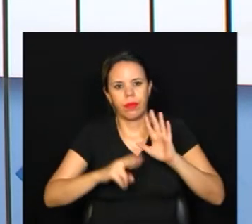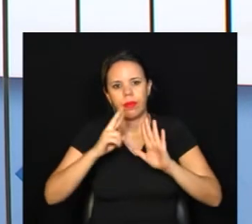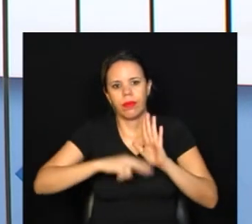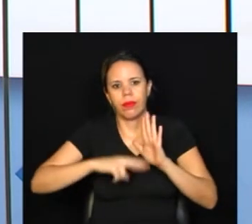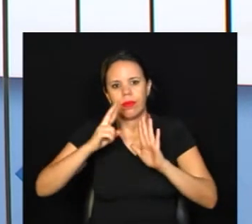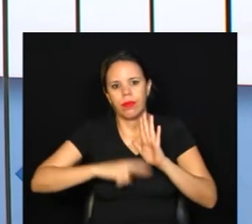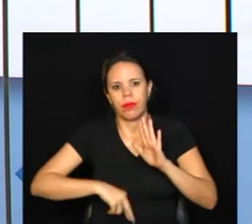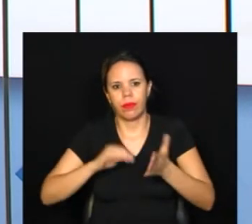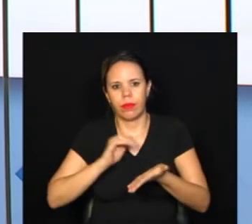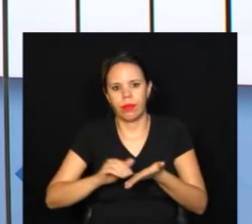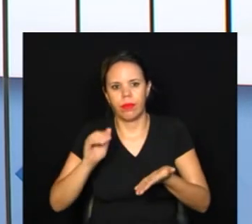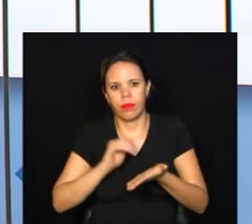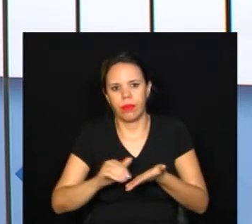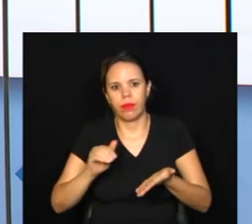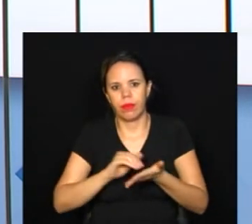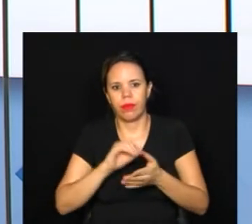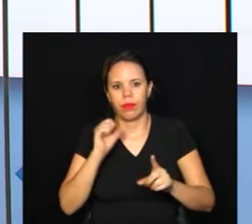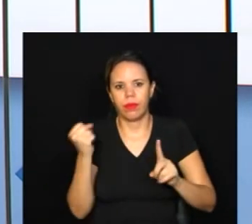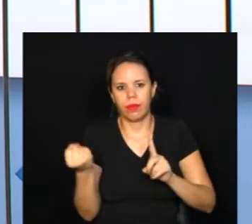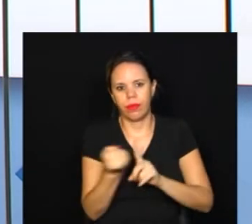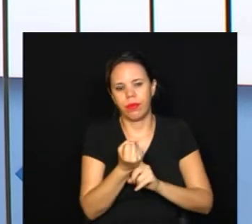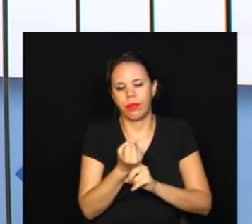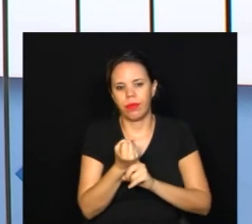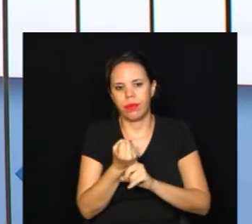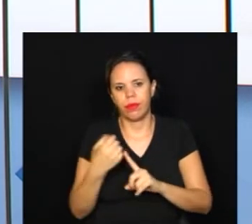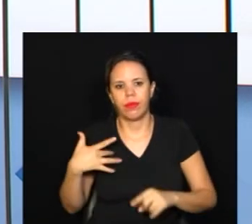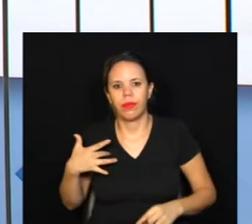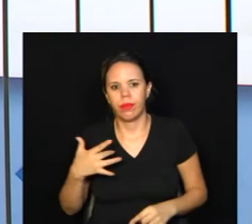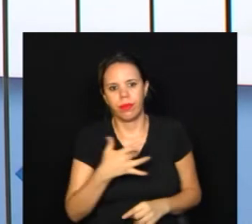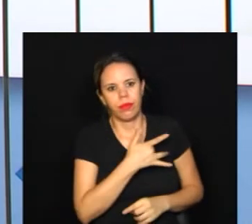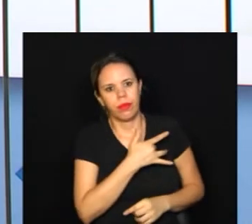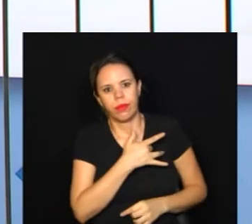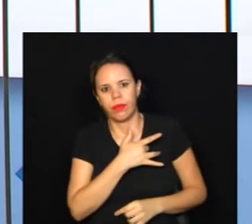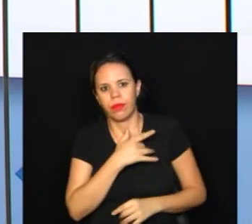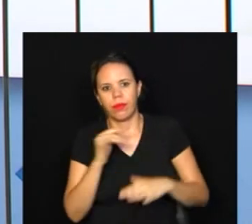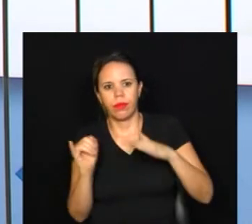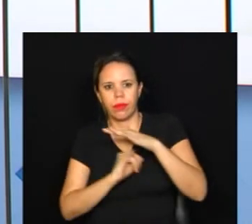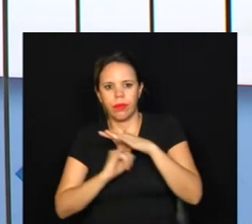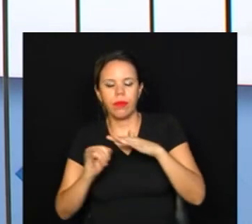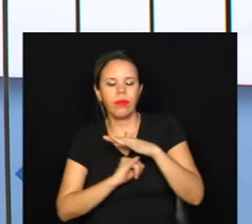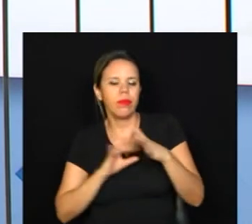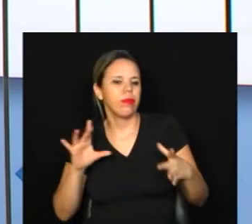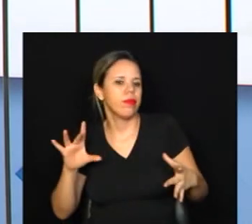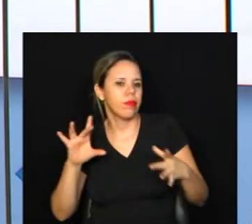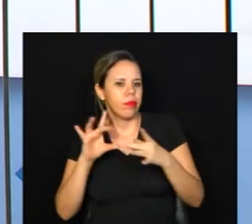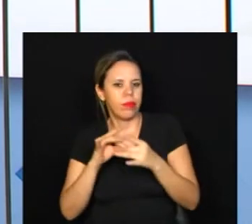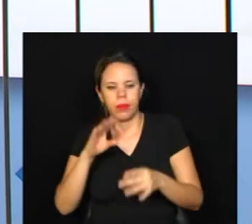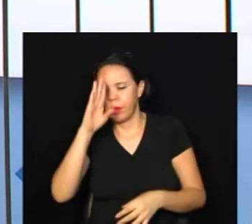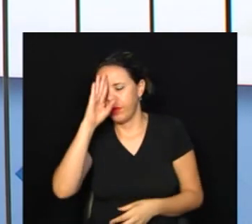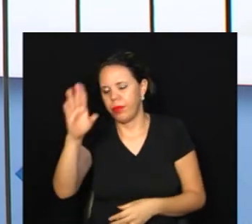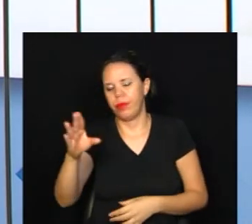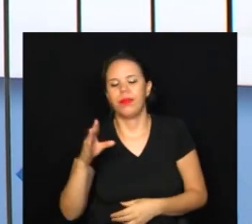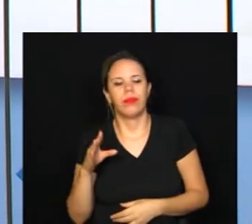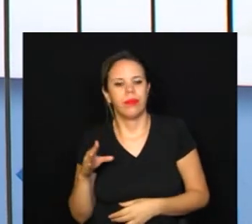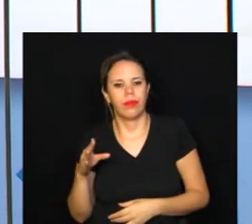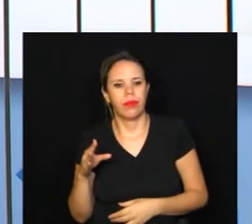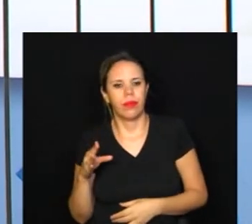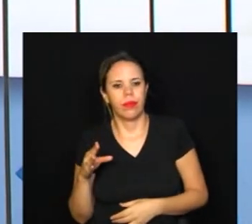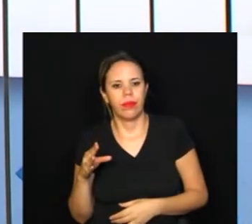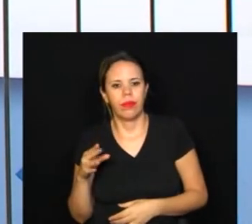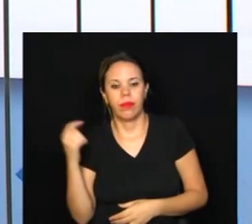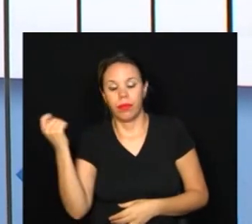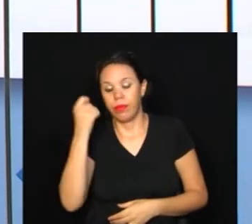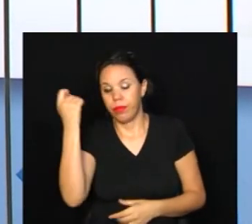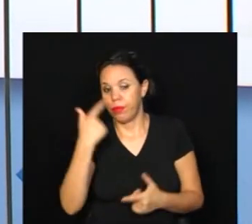feito pelas secretarias de Assistência Social e de Saúde e da entidade conveniada e principalmente pela gravidade